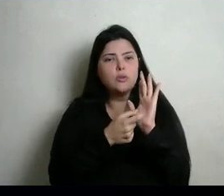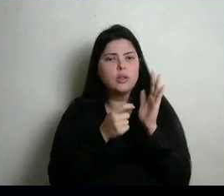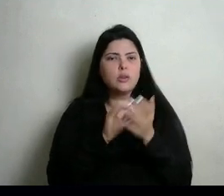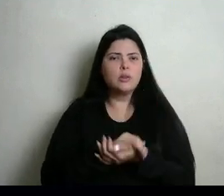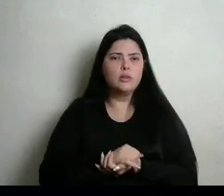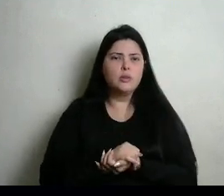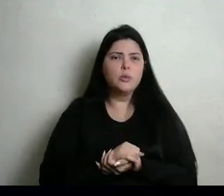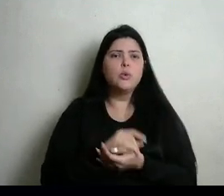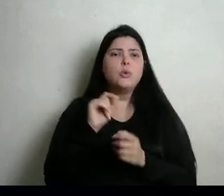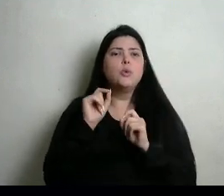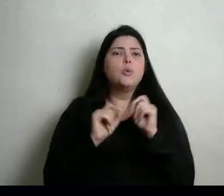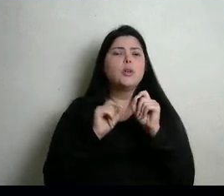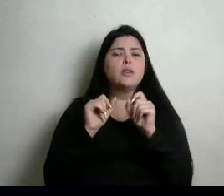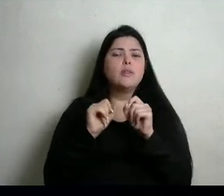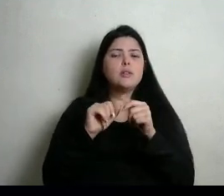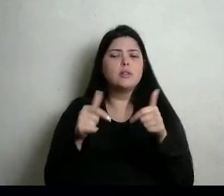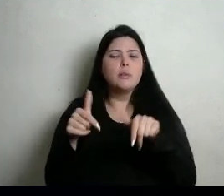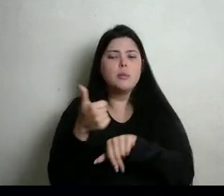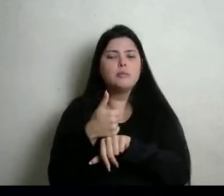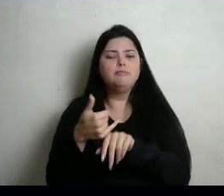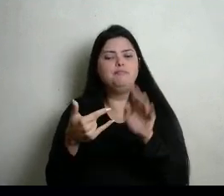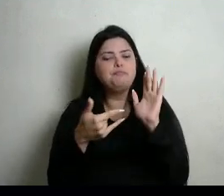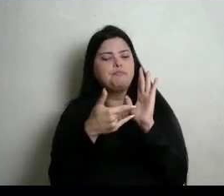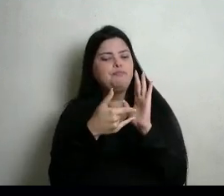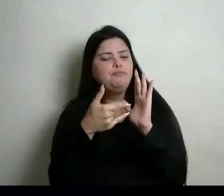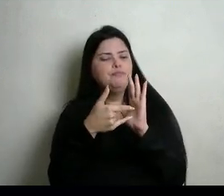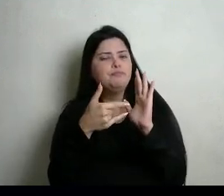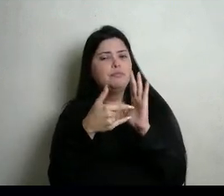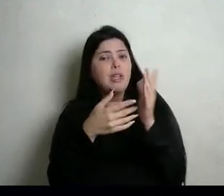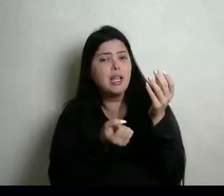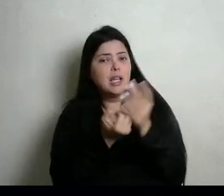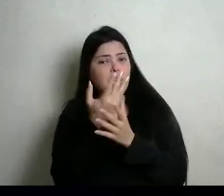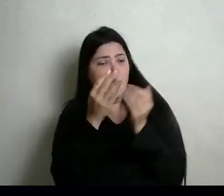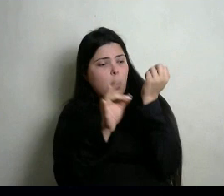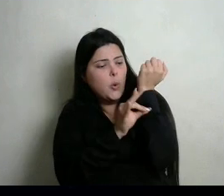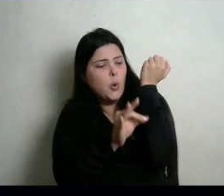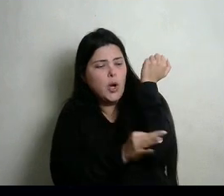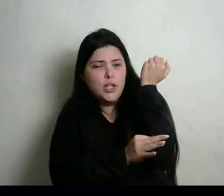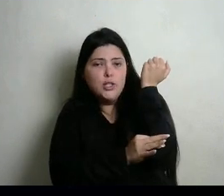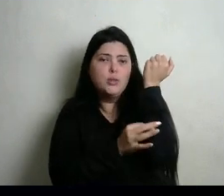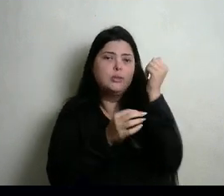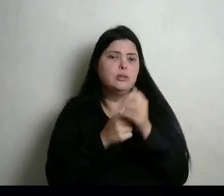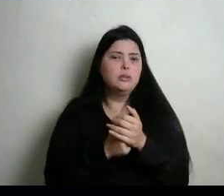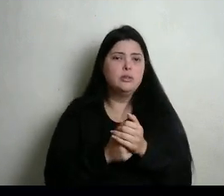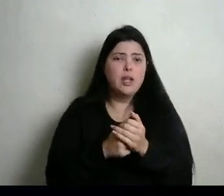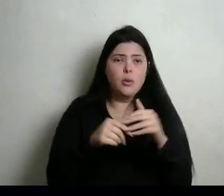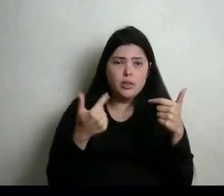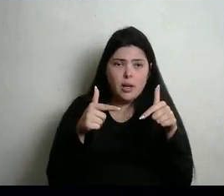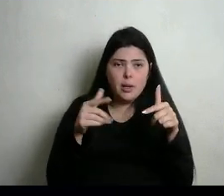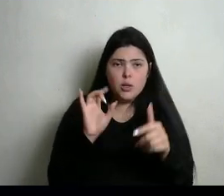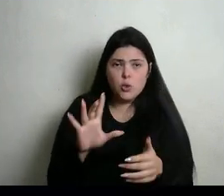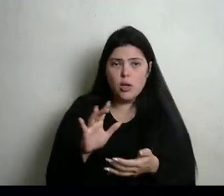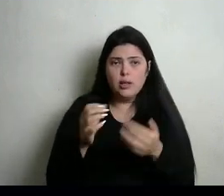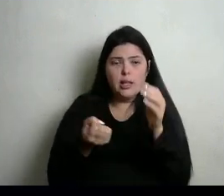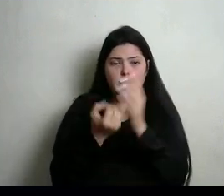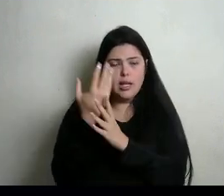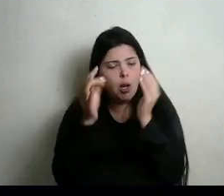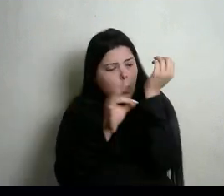programador? A gente gera código, será? Esse é o nosso trabalho? Gerar código?